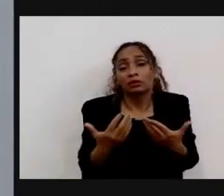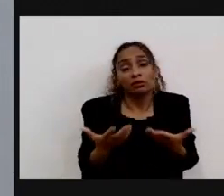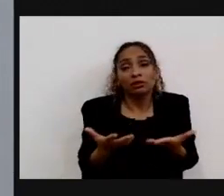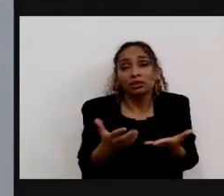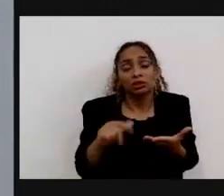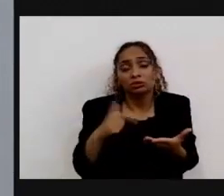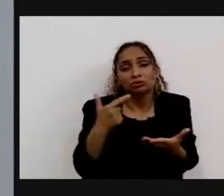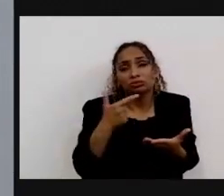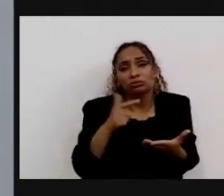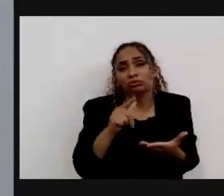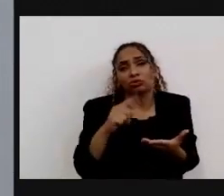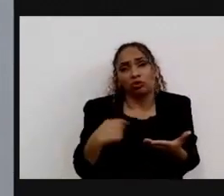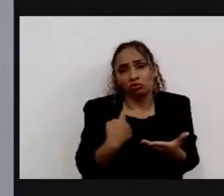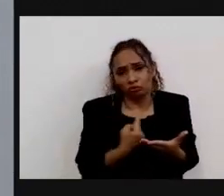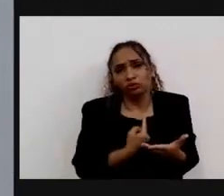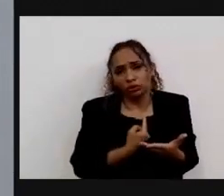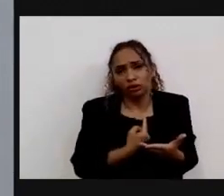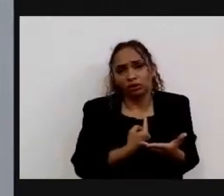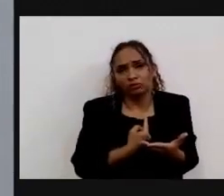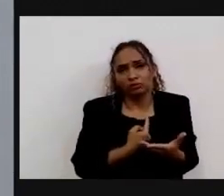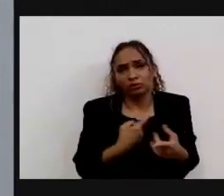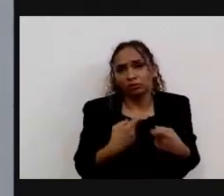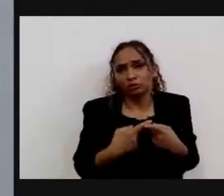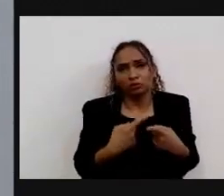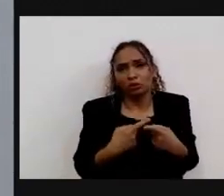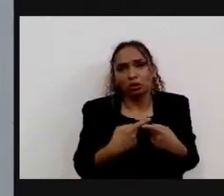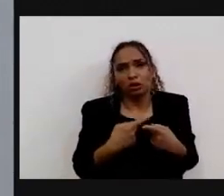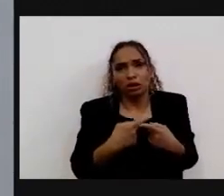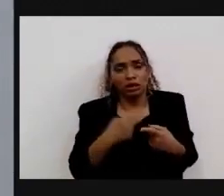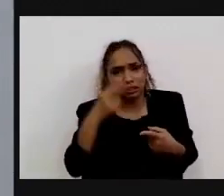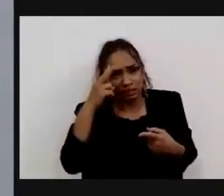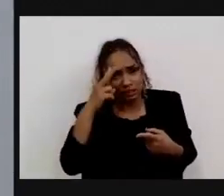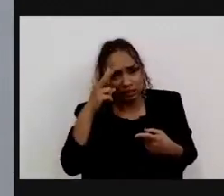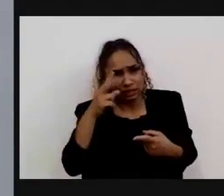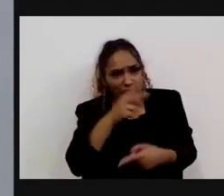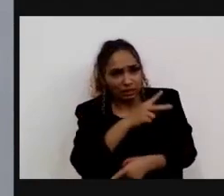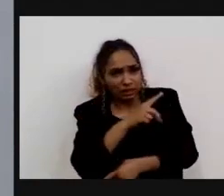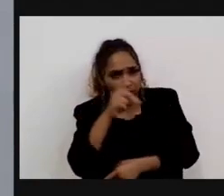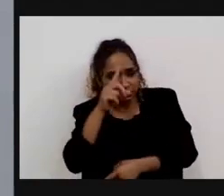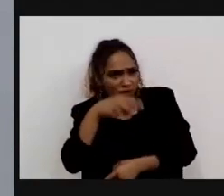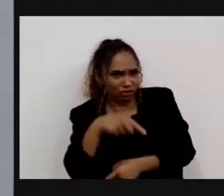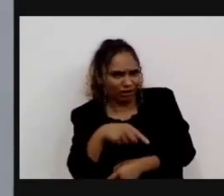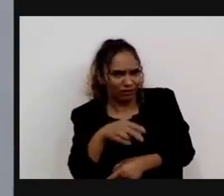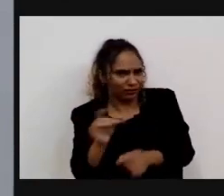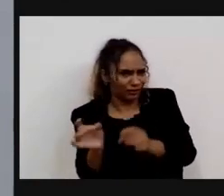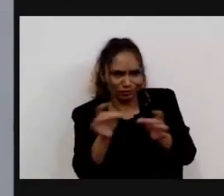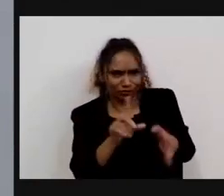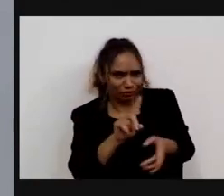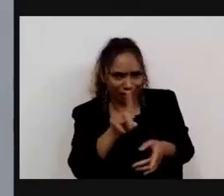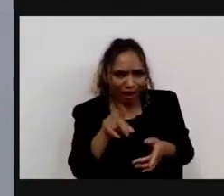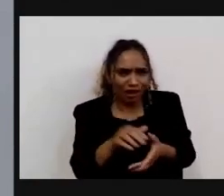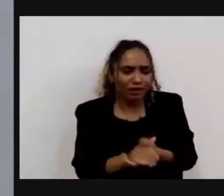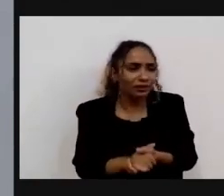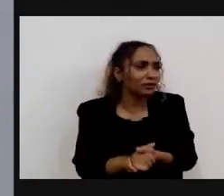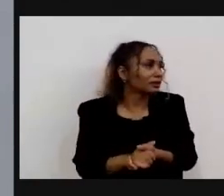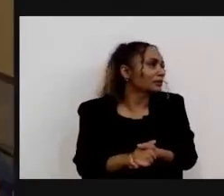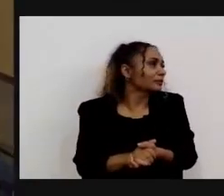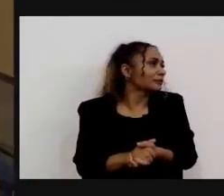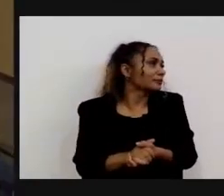aonde a gente consegue né porque o que a gente não consegue esse chefe aí por exemplo você larga não tem o que fazer